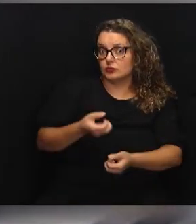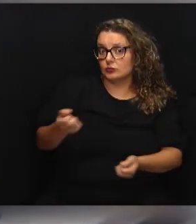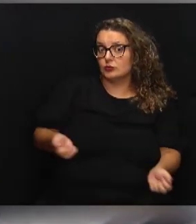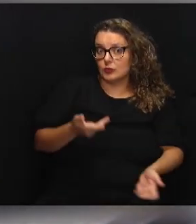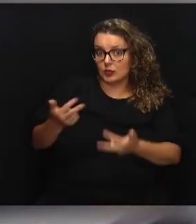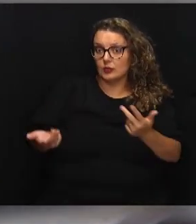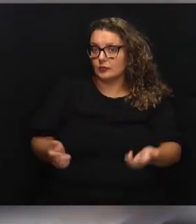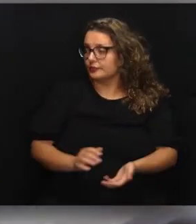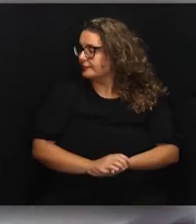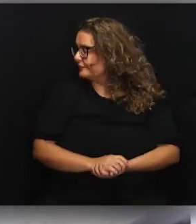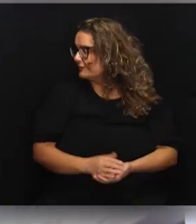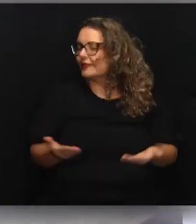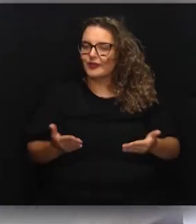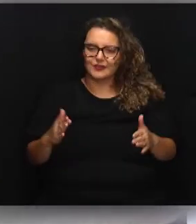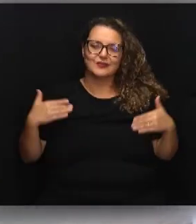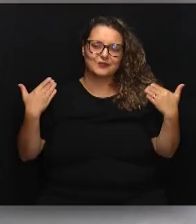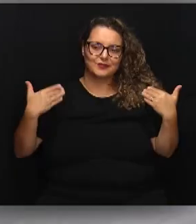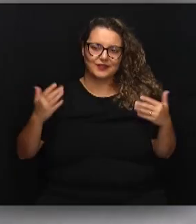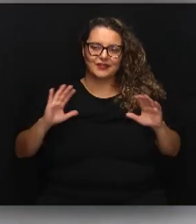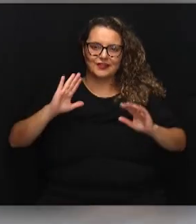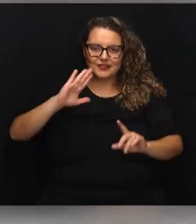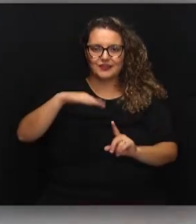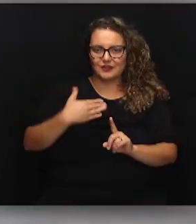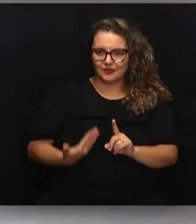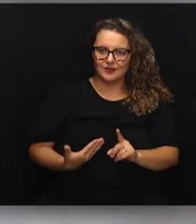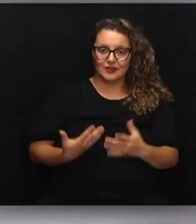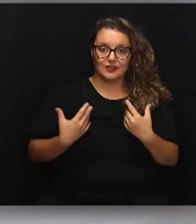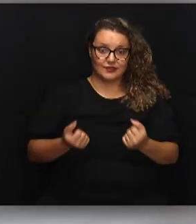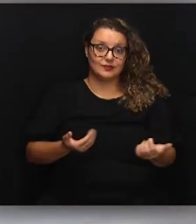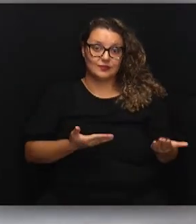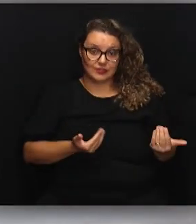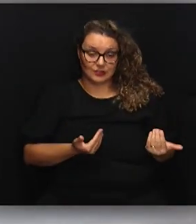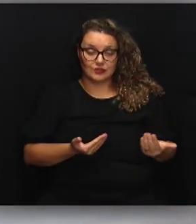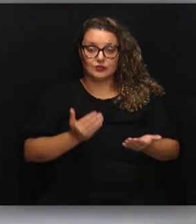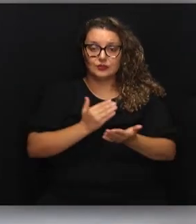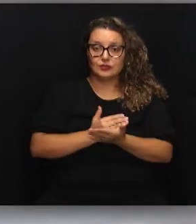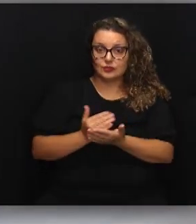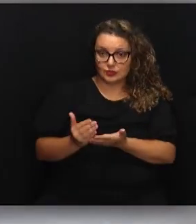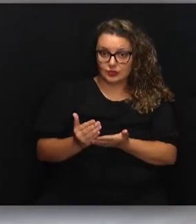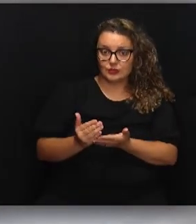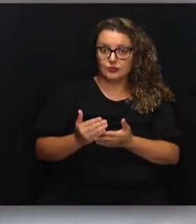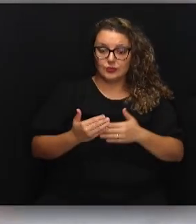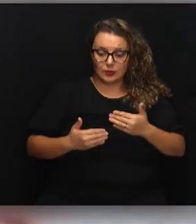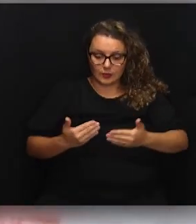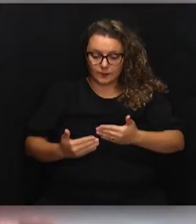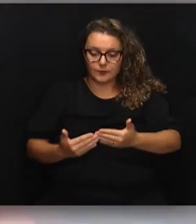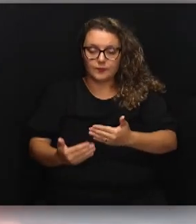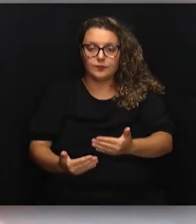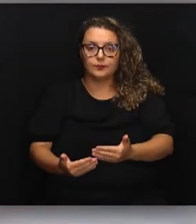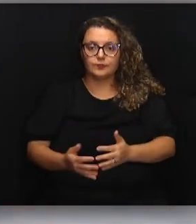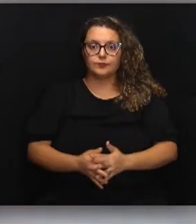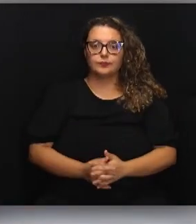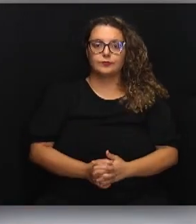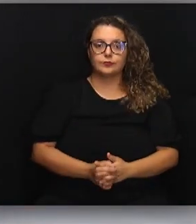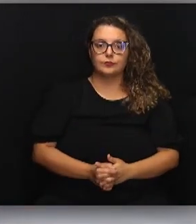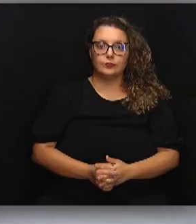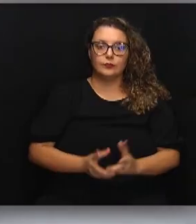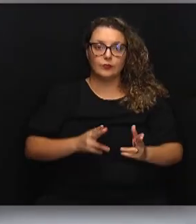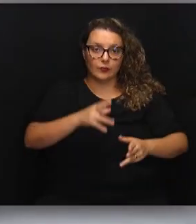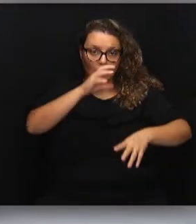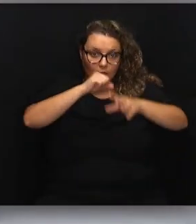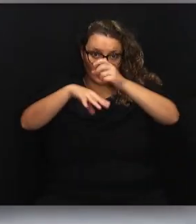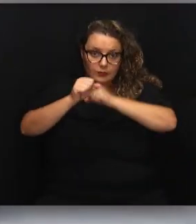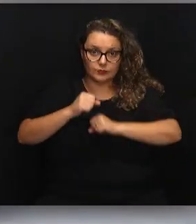foi com muita alegria e honra que a gente recebeu esses jovens que vão iniciar esse processo, né, como aprendizes na